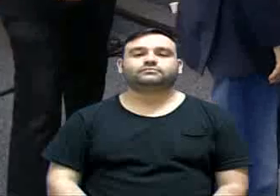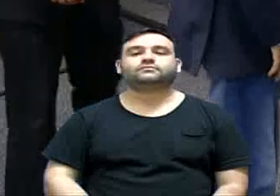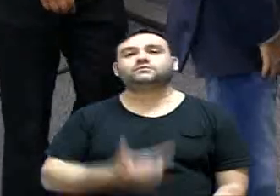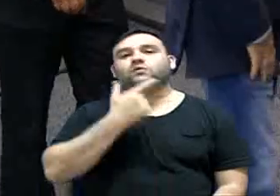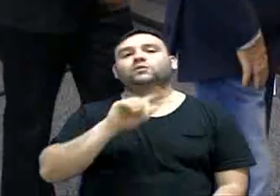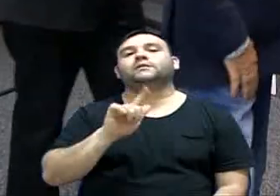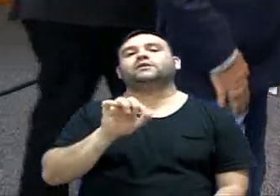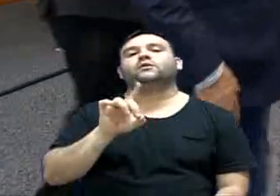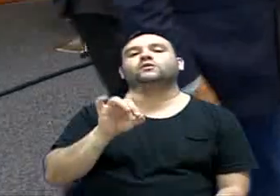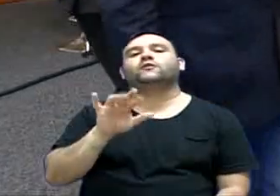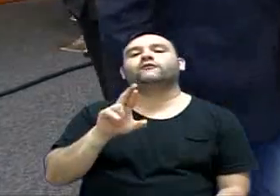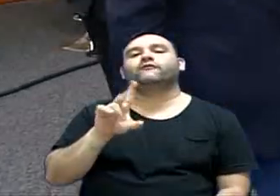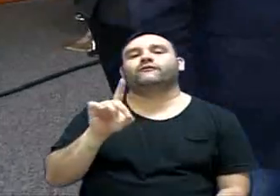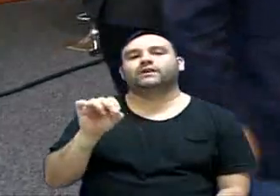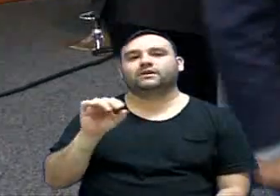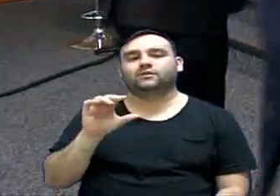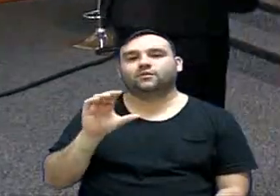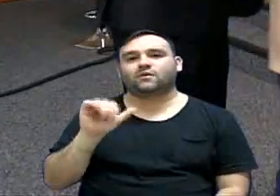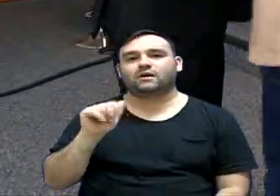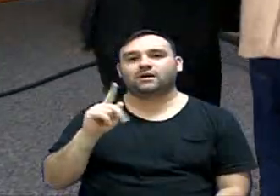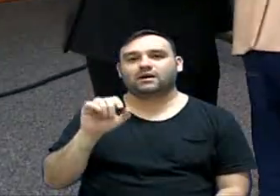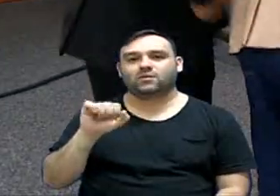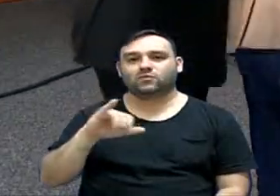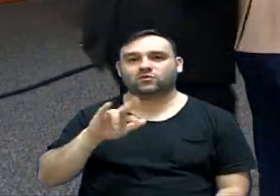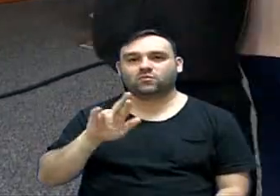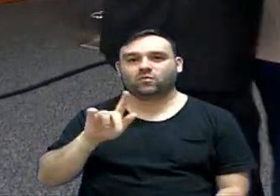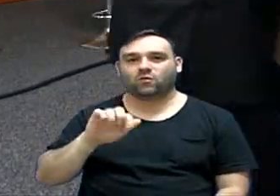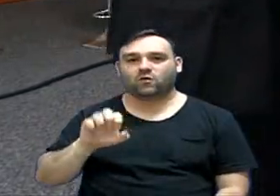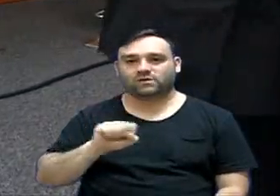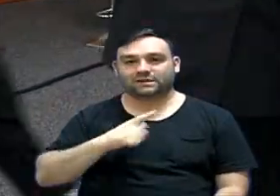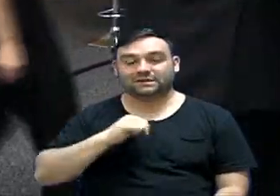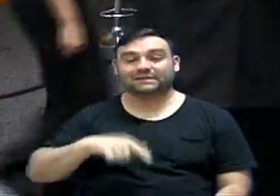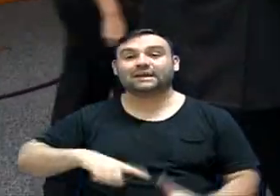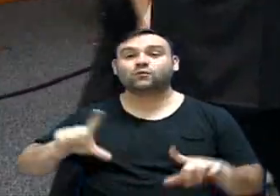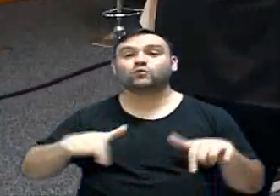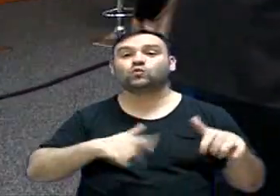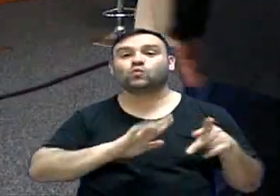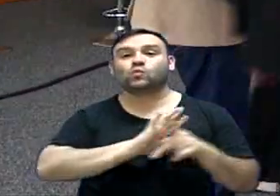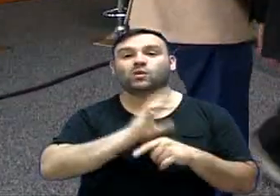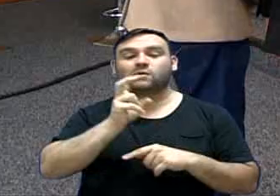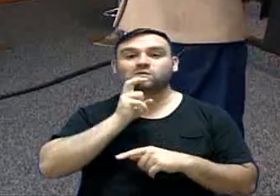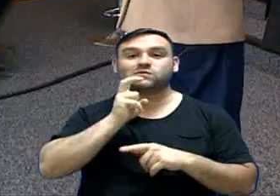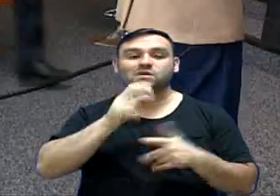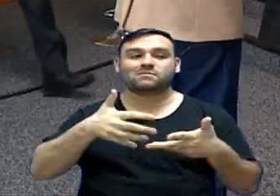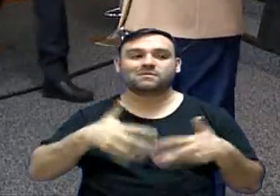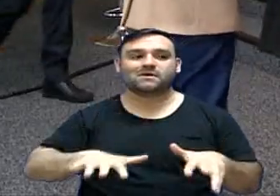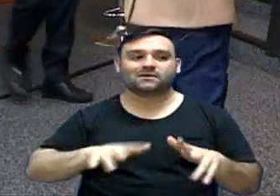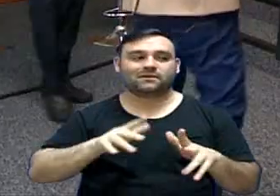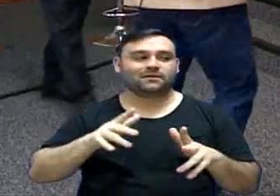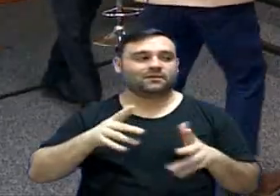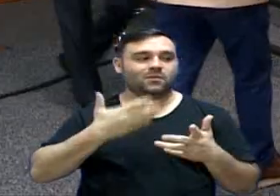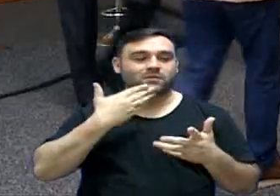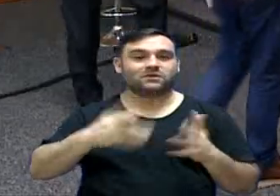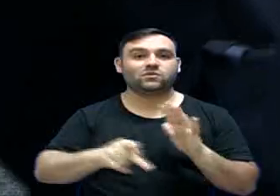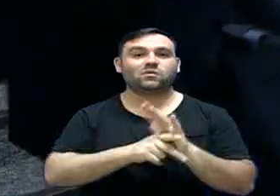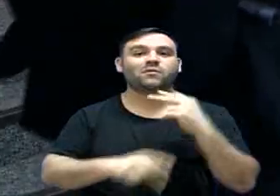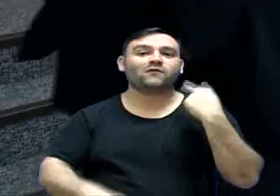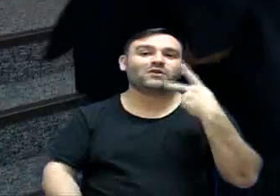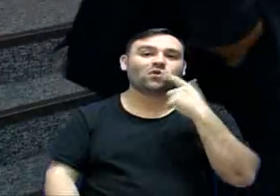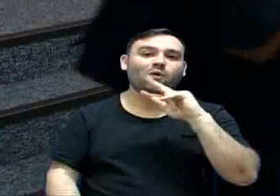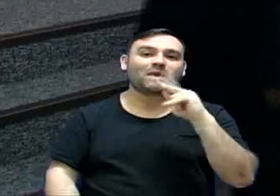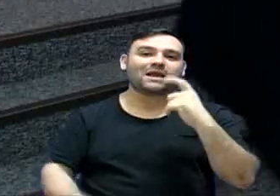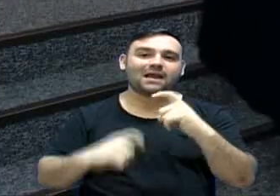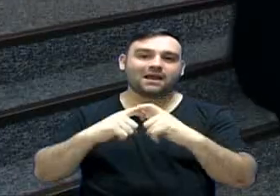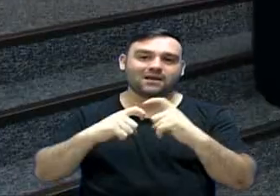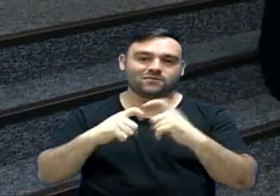Dr. Godofredo Campos Borges, que recebeu o título de cidadão sorocabano a requerimento do vereador Dr.